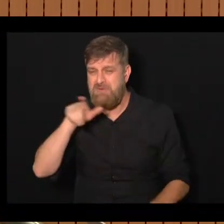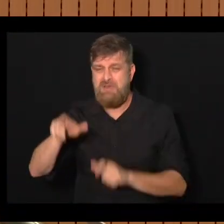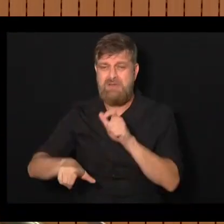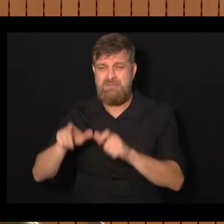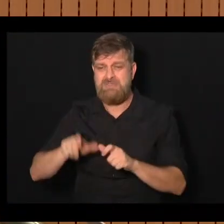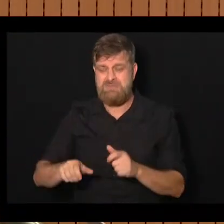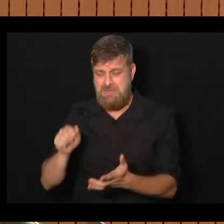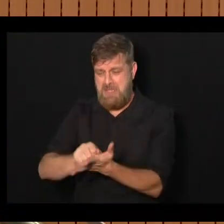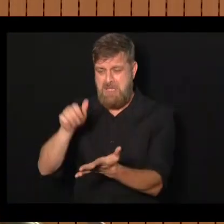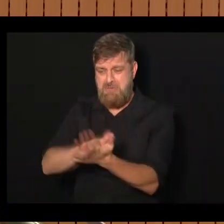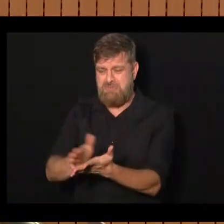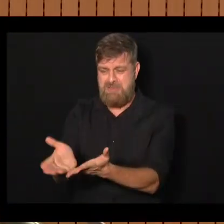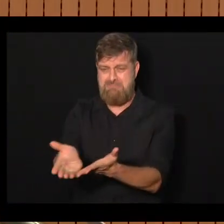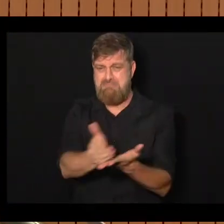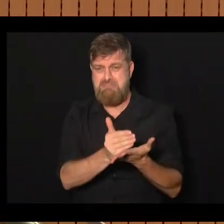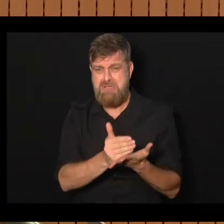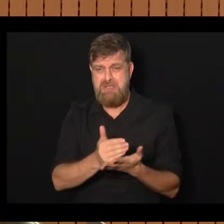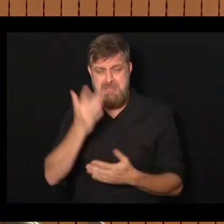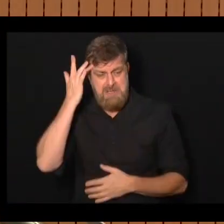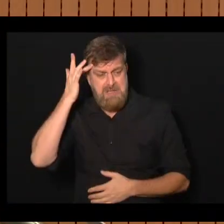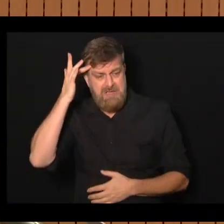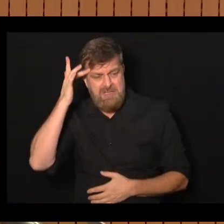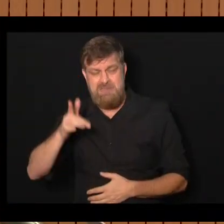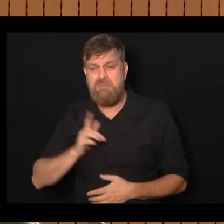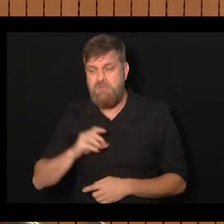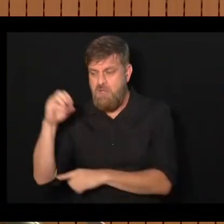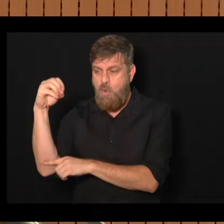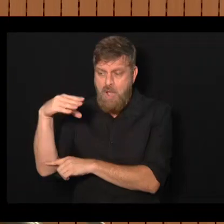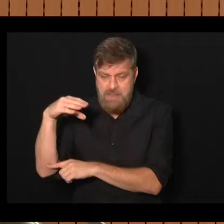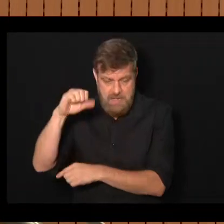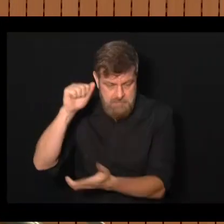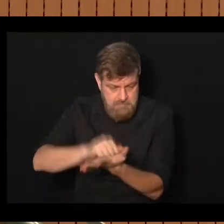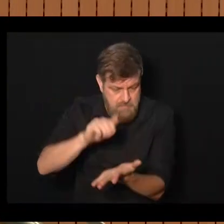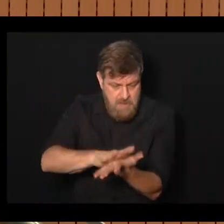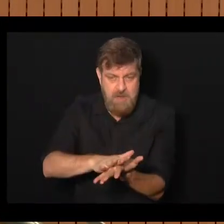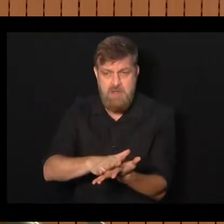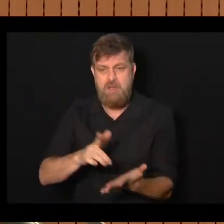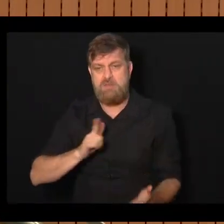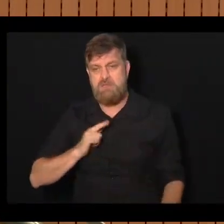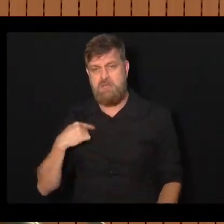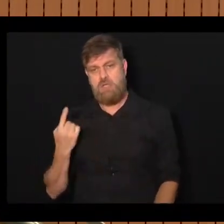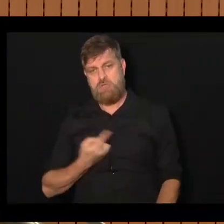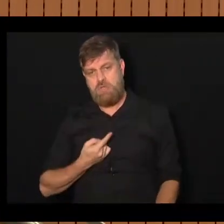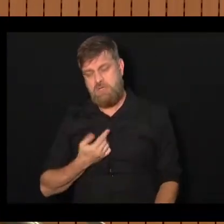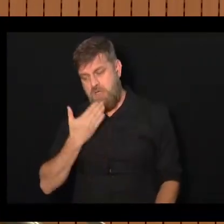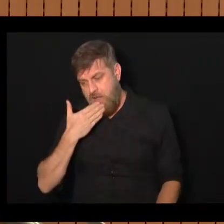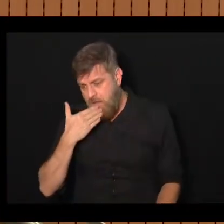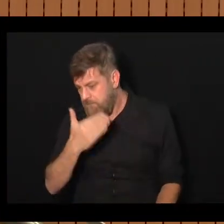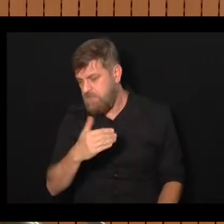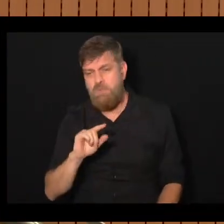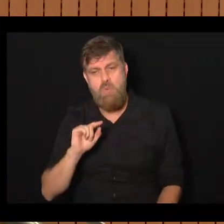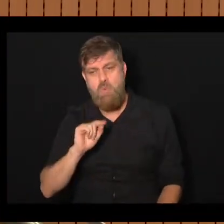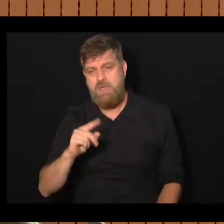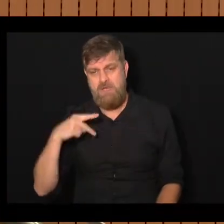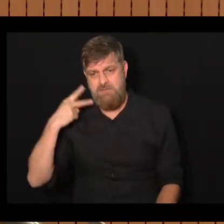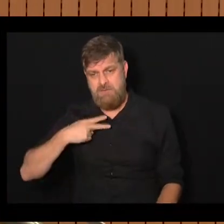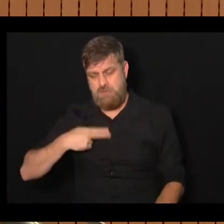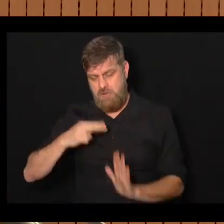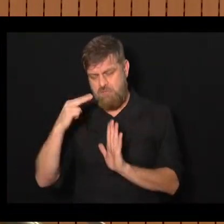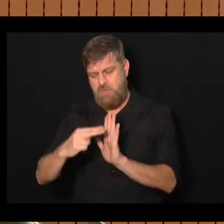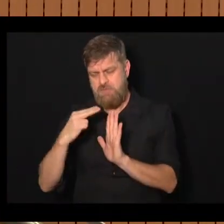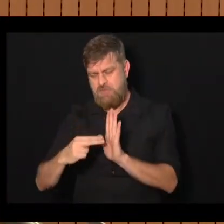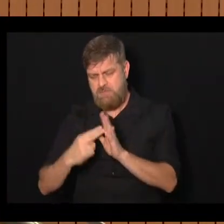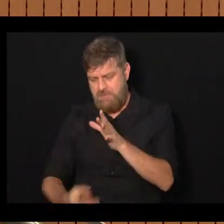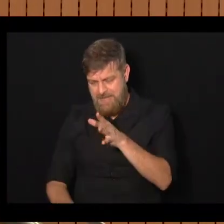pagam multas sem uma aferição correta dos radares da cidade. Considerando tudo isso, é que nós pedimos que os vereadores assinem a